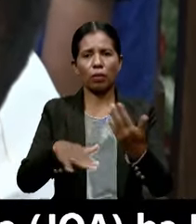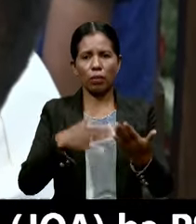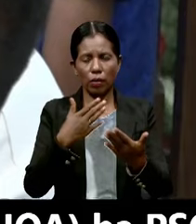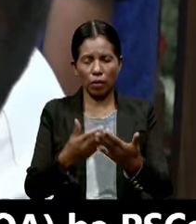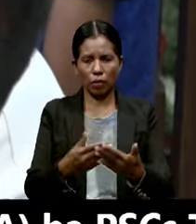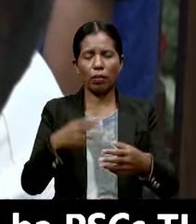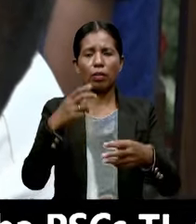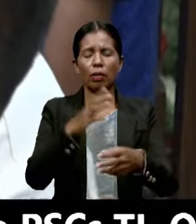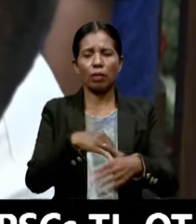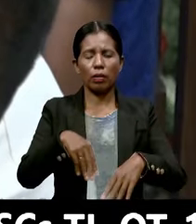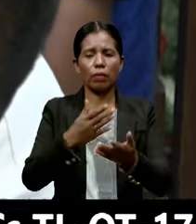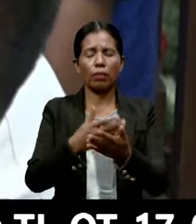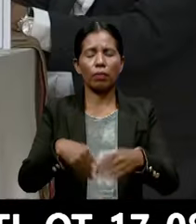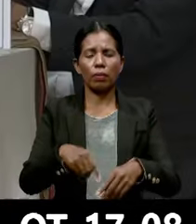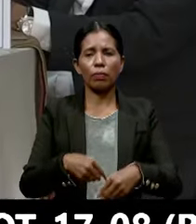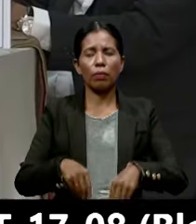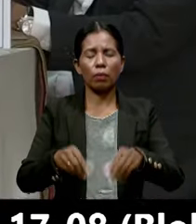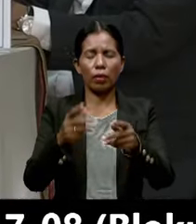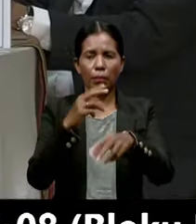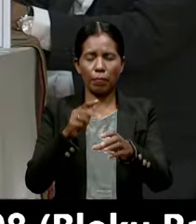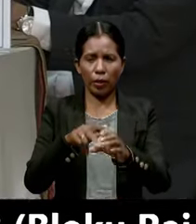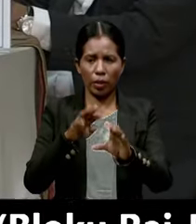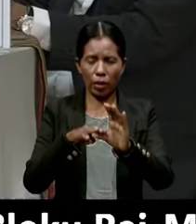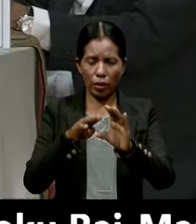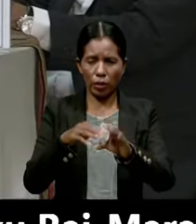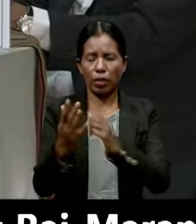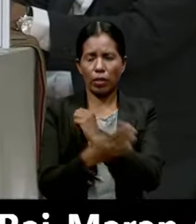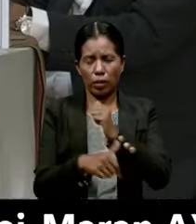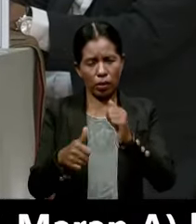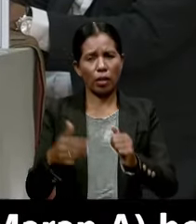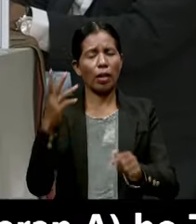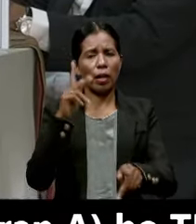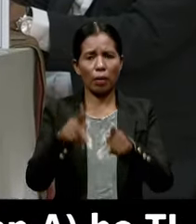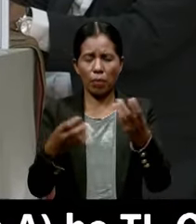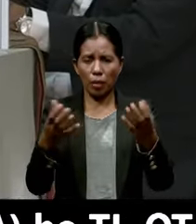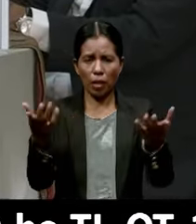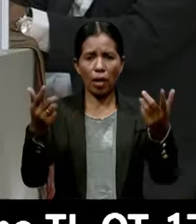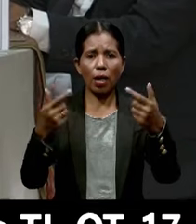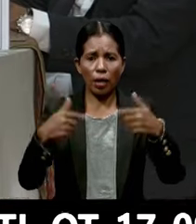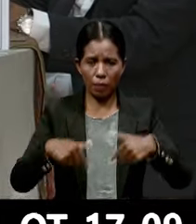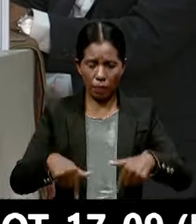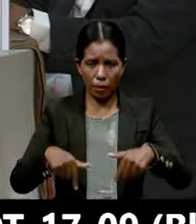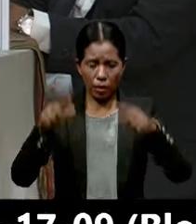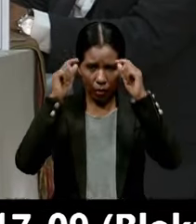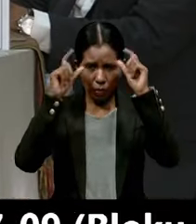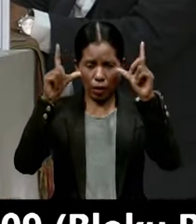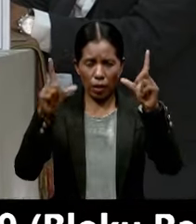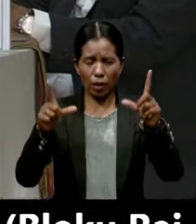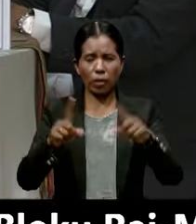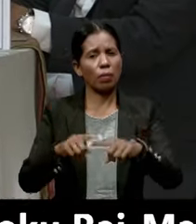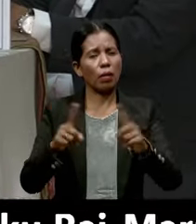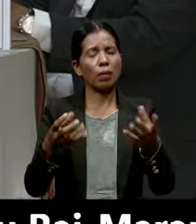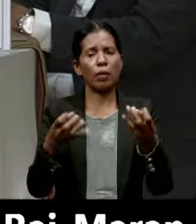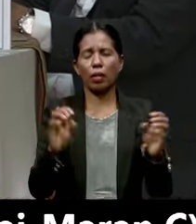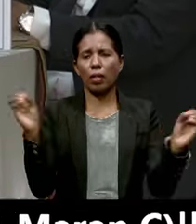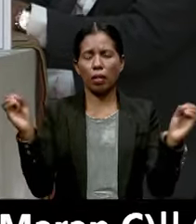di distribui ba mercado iha railaran. Antes ne mos iha investidor barak makakar katu halo investimento iha Timor-Leste, mai be barak